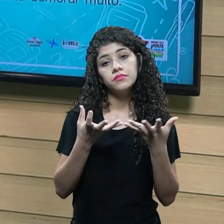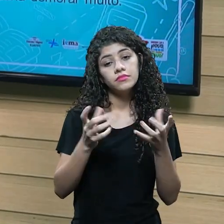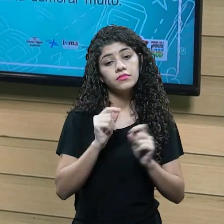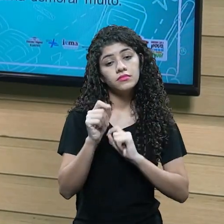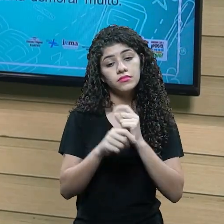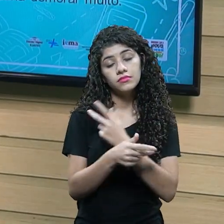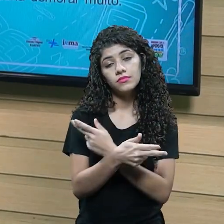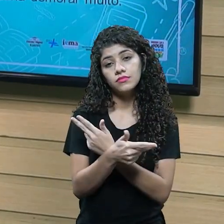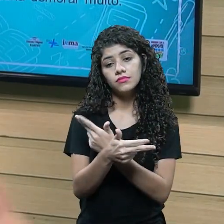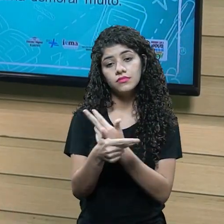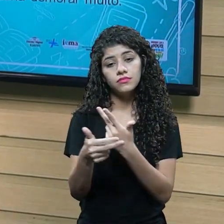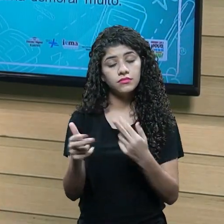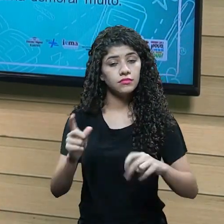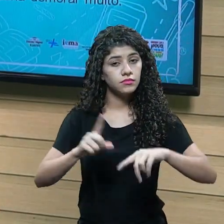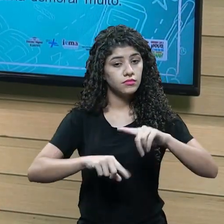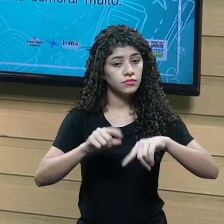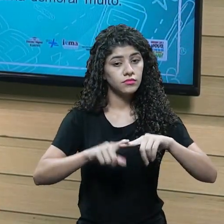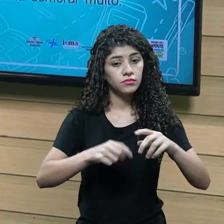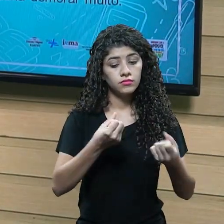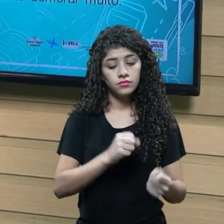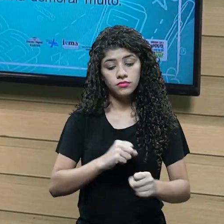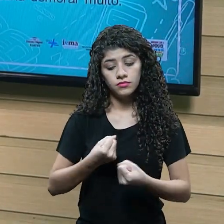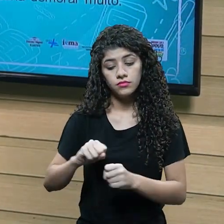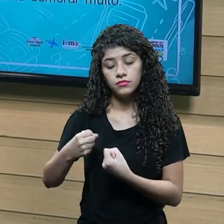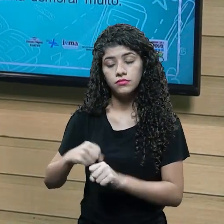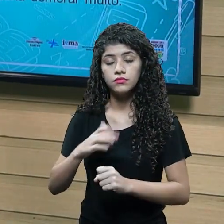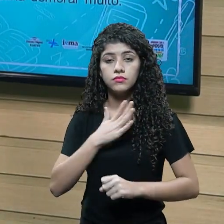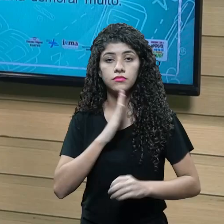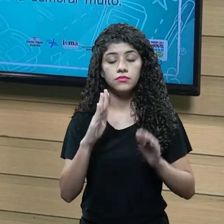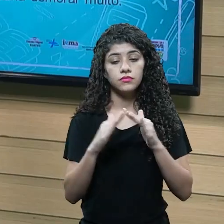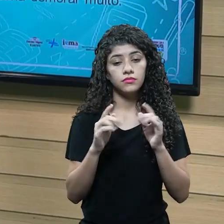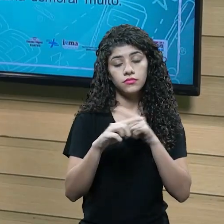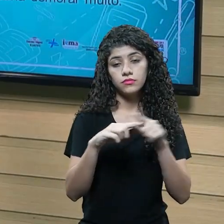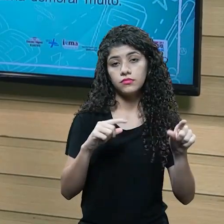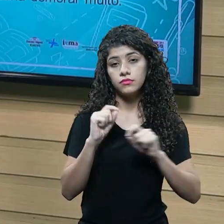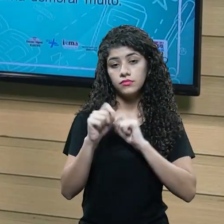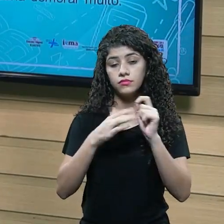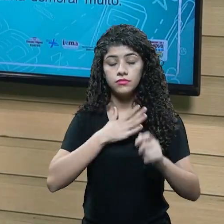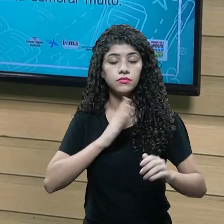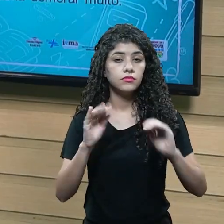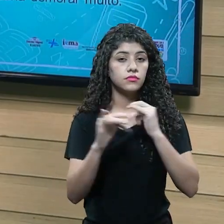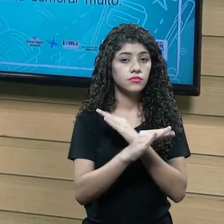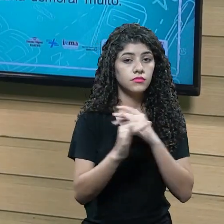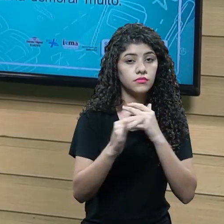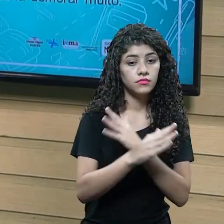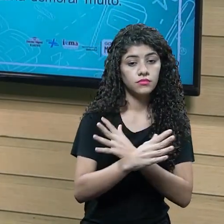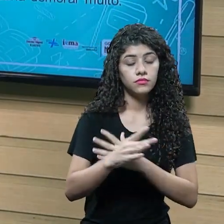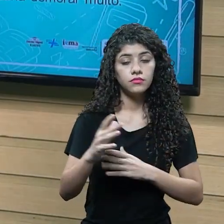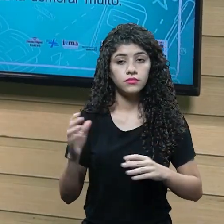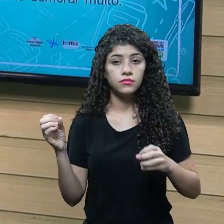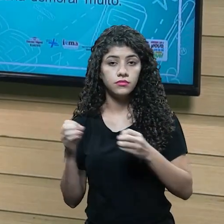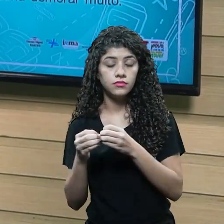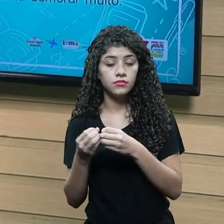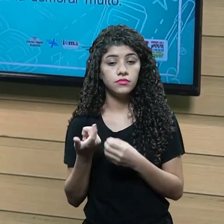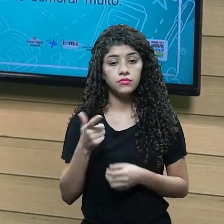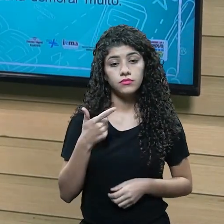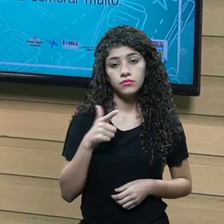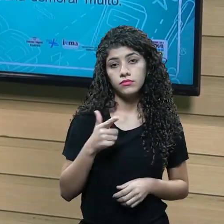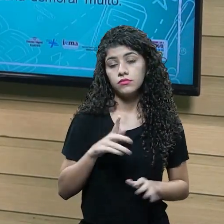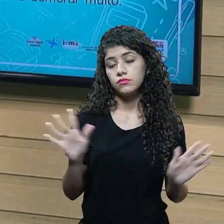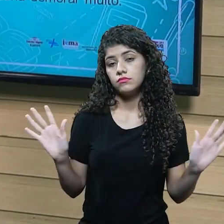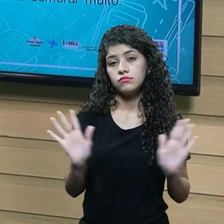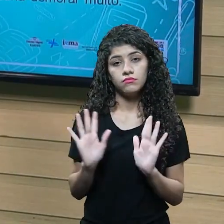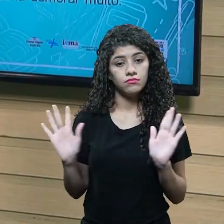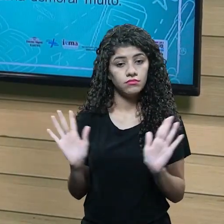variedade de produtos de limpeza para a minha casa. Porém, na minha cidade, nas cidades próximas, não tem, no meu bairro não tem